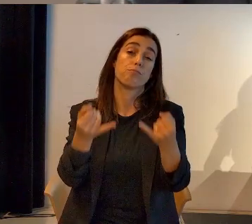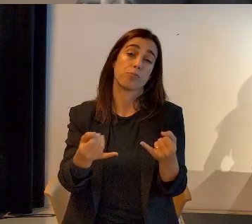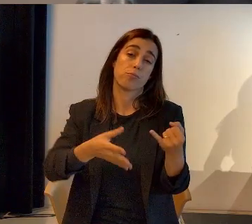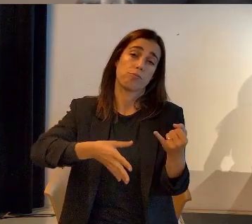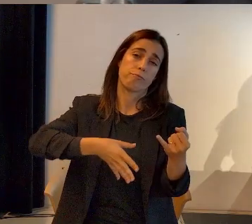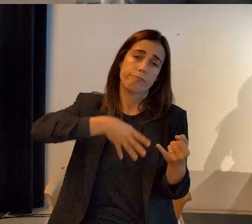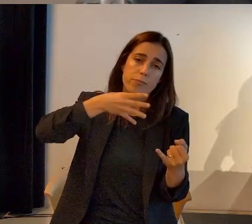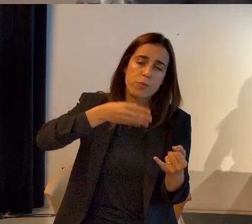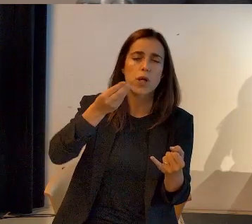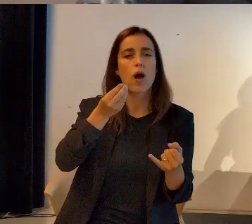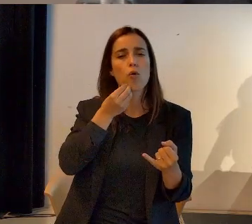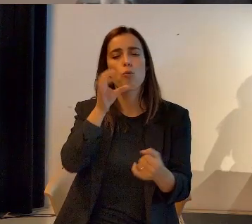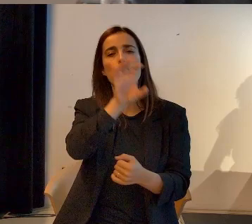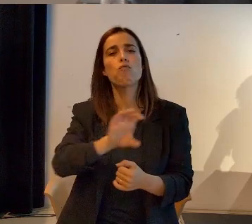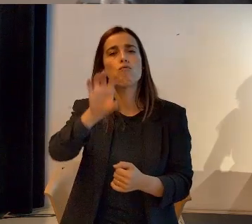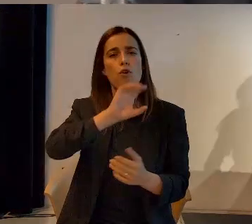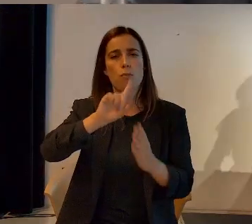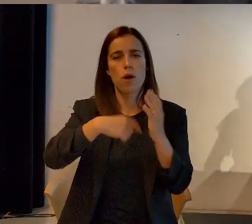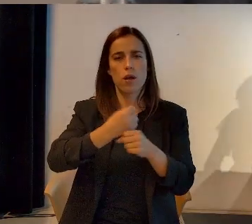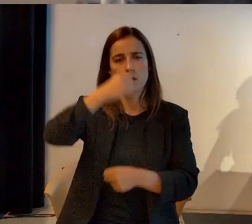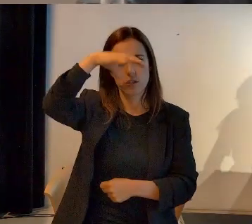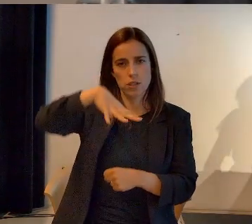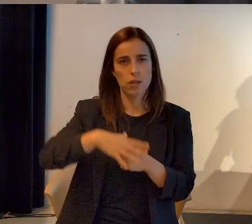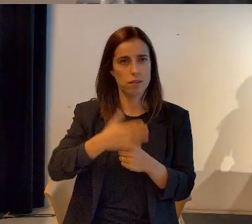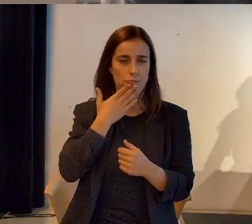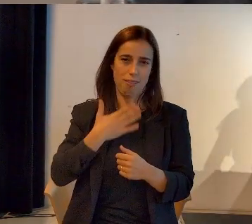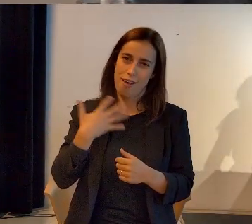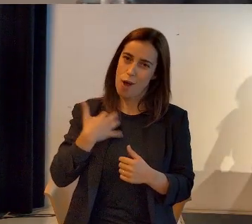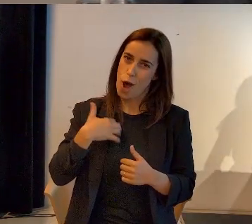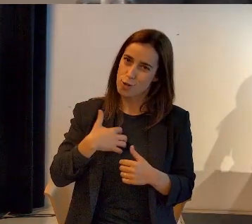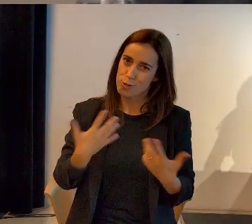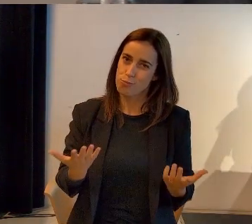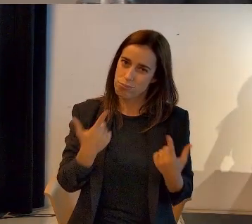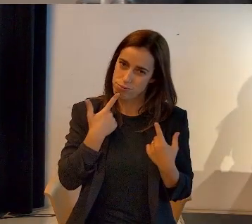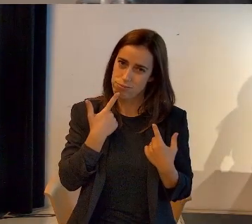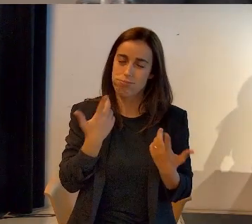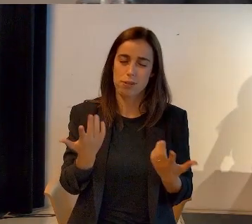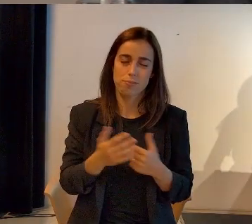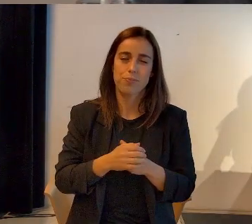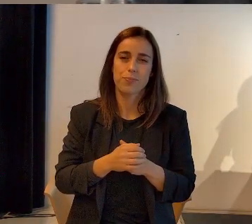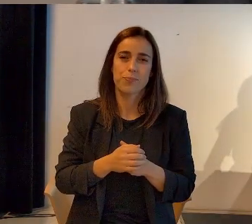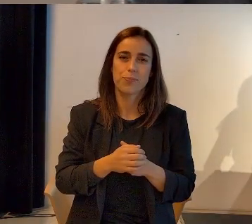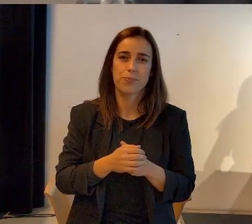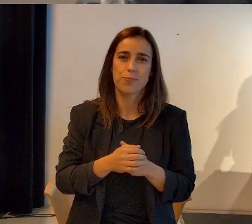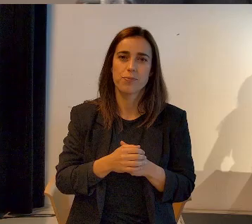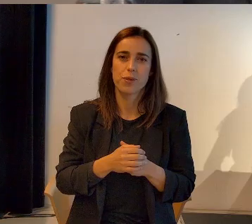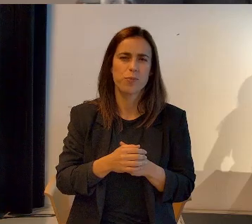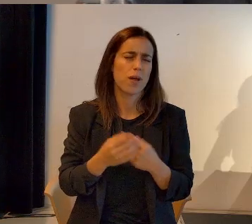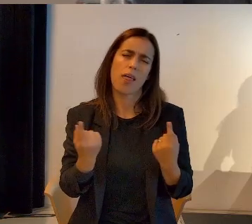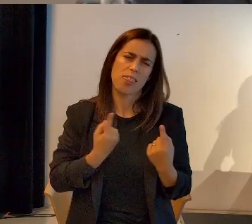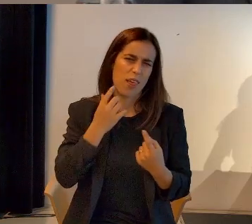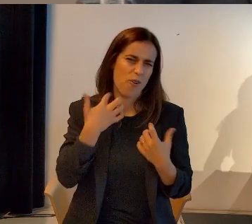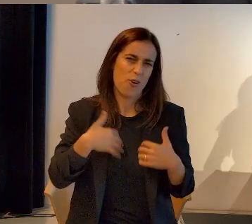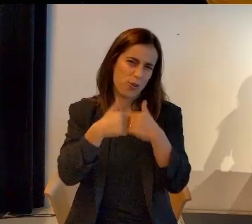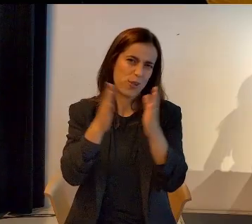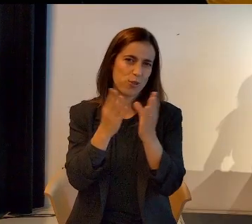matriz a este evento, e volto a dizer que nos orgulha muito enquanto aguedenses. Eu acho que nos é para olhar a todos. Muito